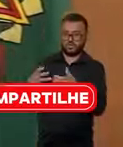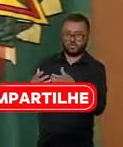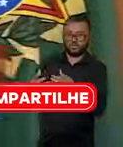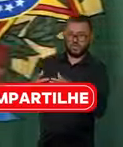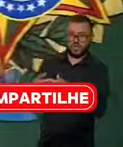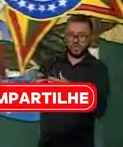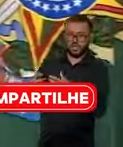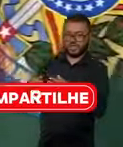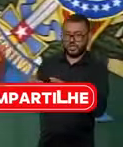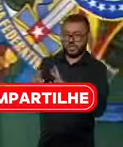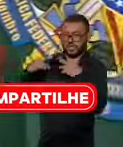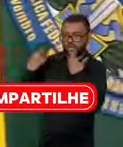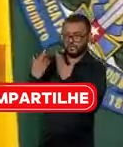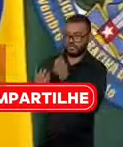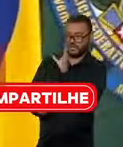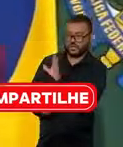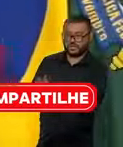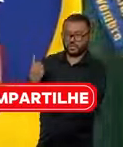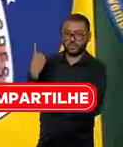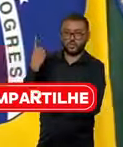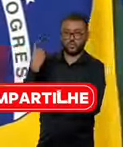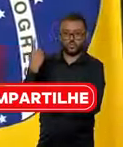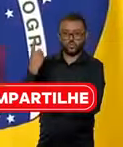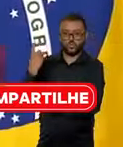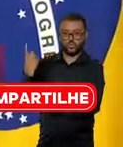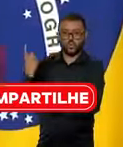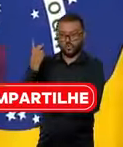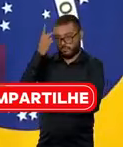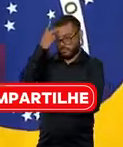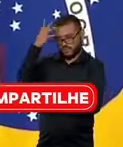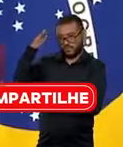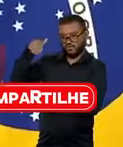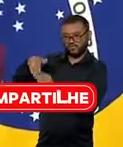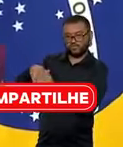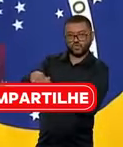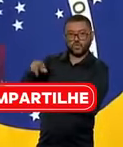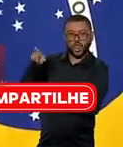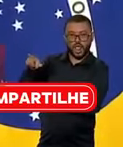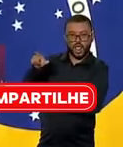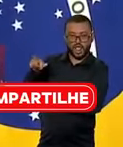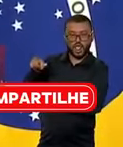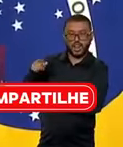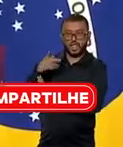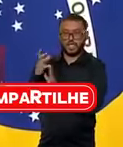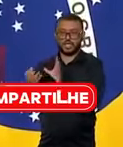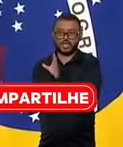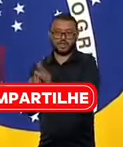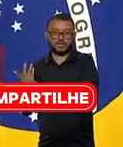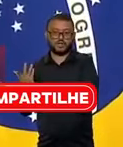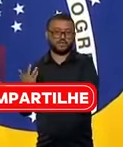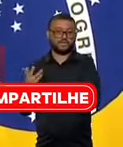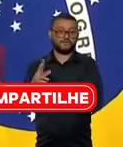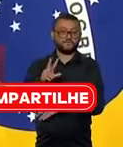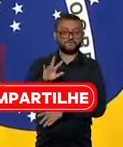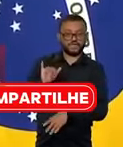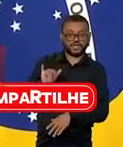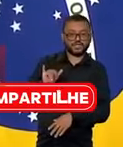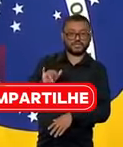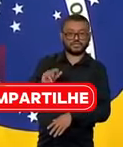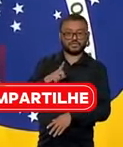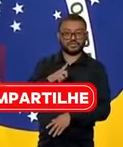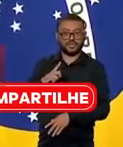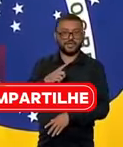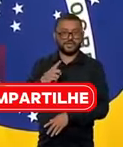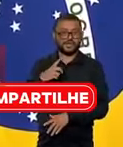a oposição está lançando um candidato único, vai ter eleições. Eu acho que vai ter